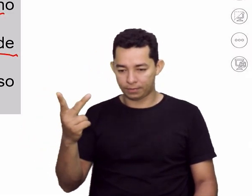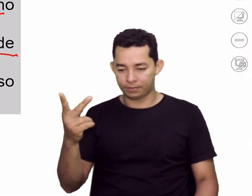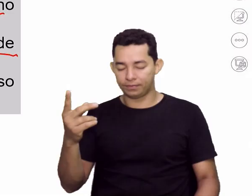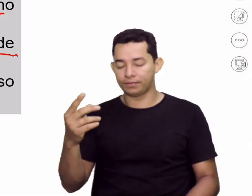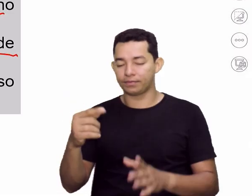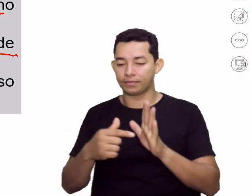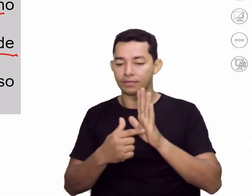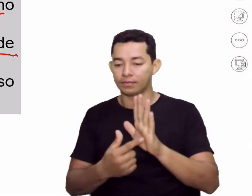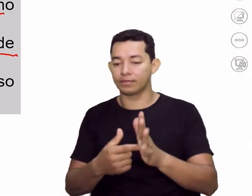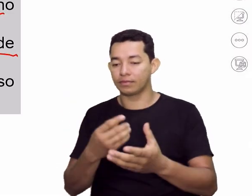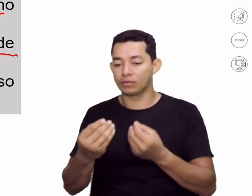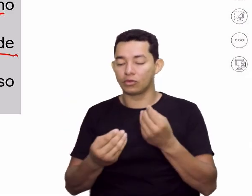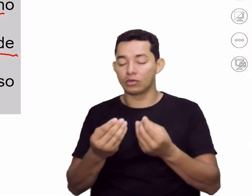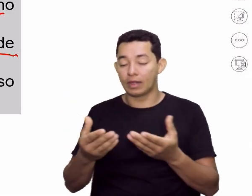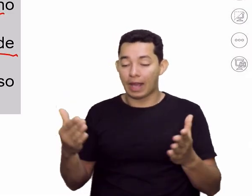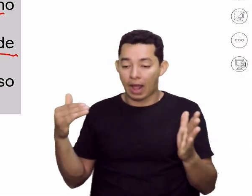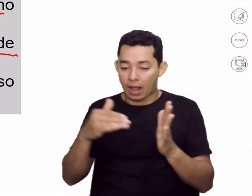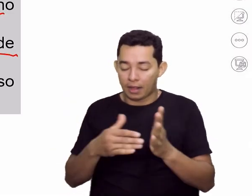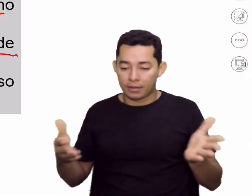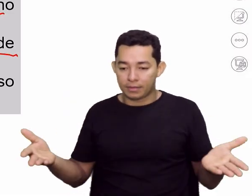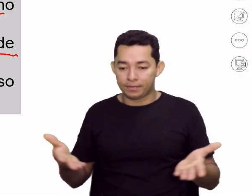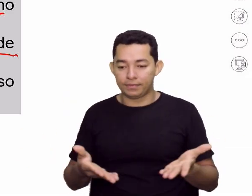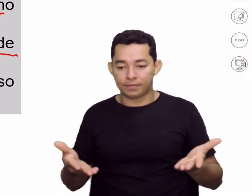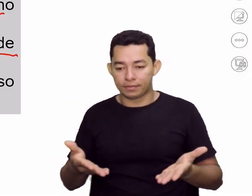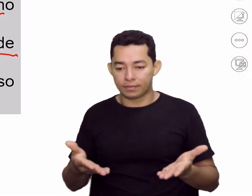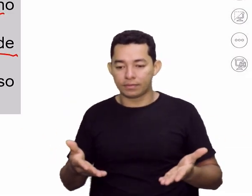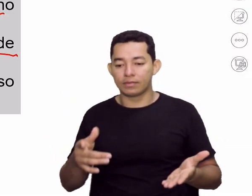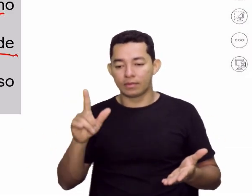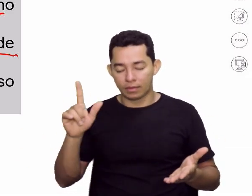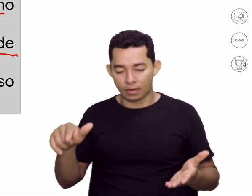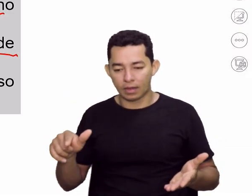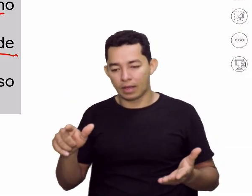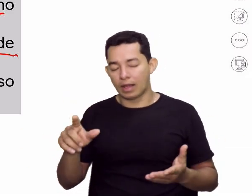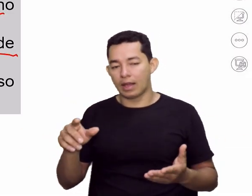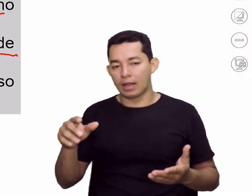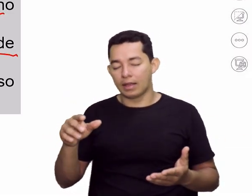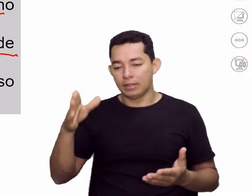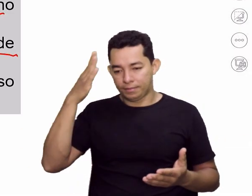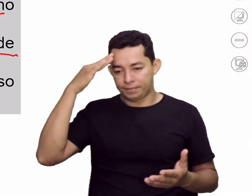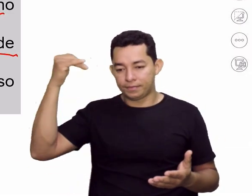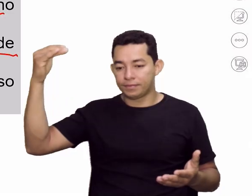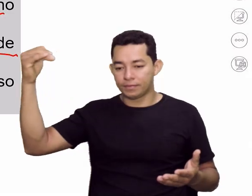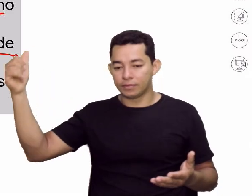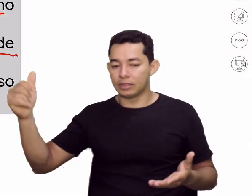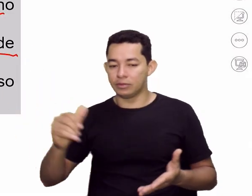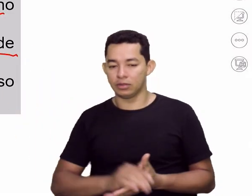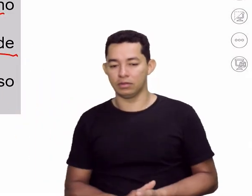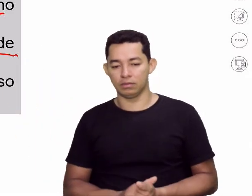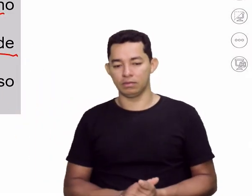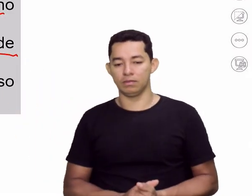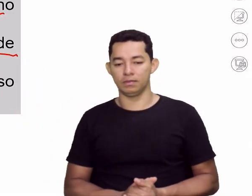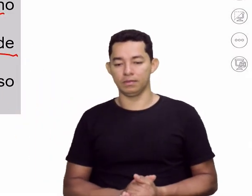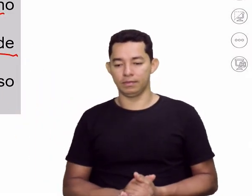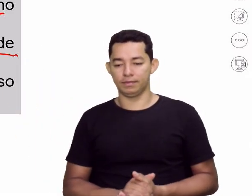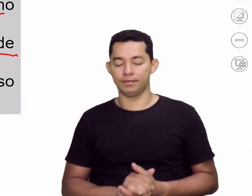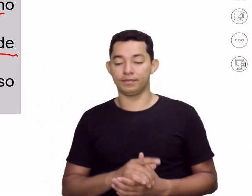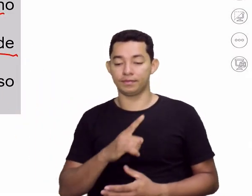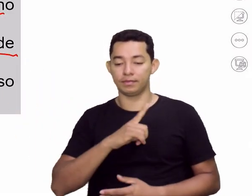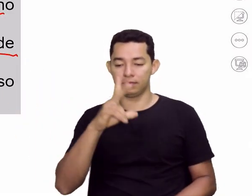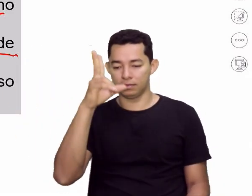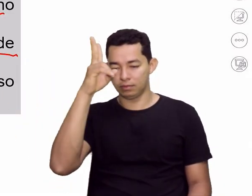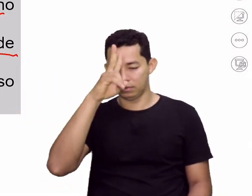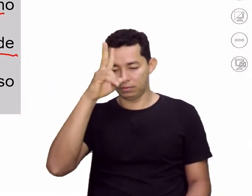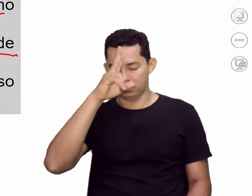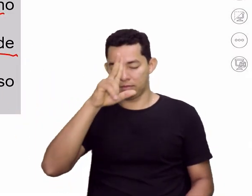né? Hoje em dia ainda, né? O cara, olha, viveu de 1853 a 1890 e tem uma história assim muito